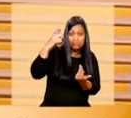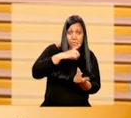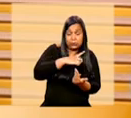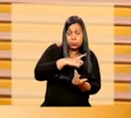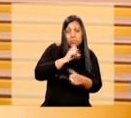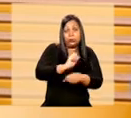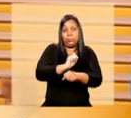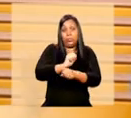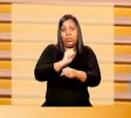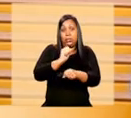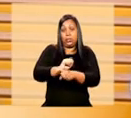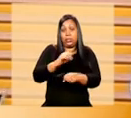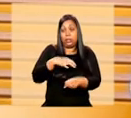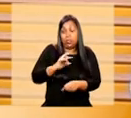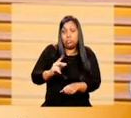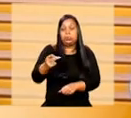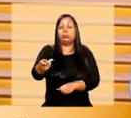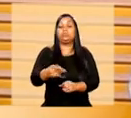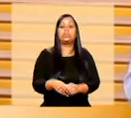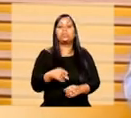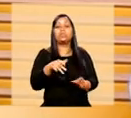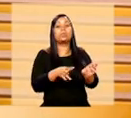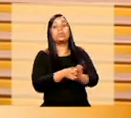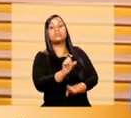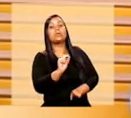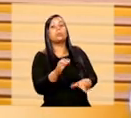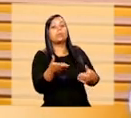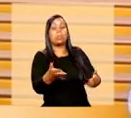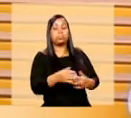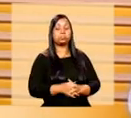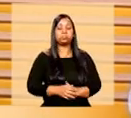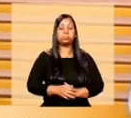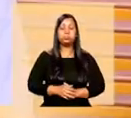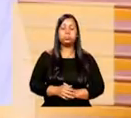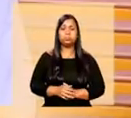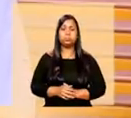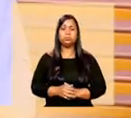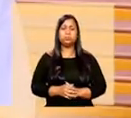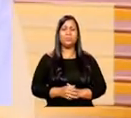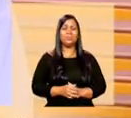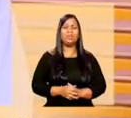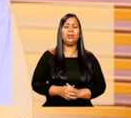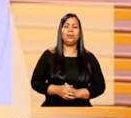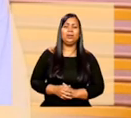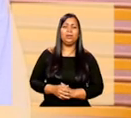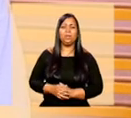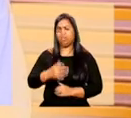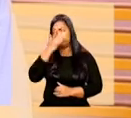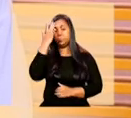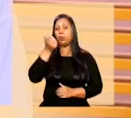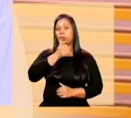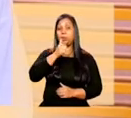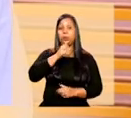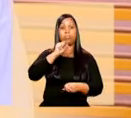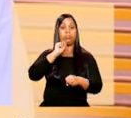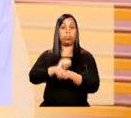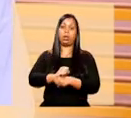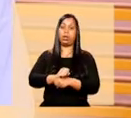já esteve, que mensagem o senhor deixa para esse telespectador, seu Silvio? Para quem tem o vício,